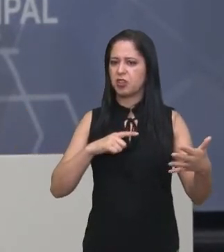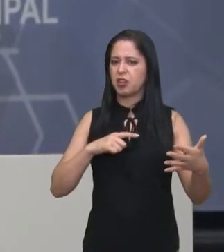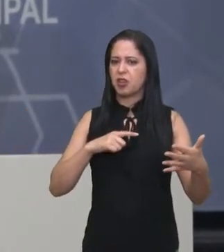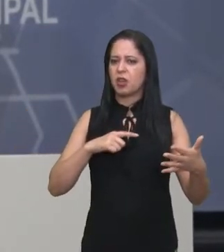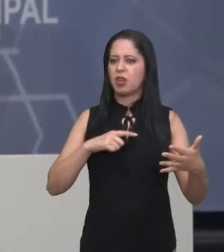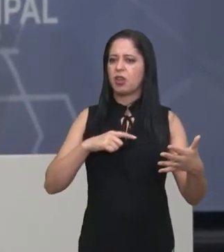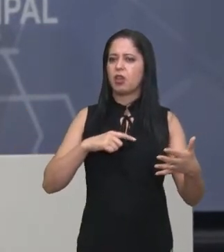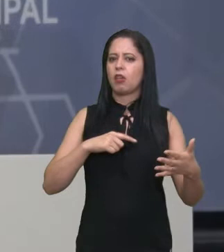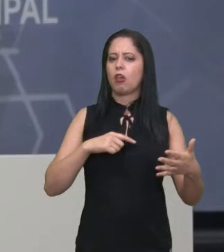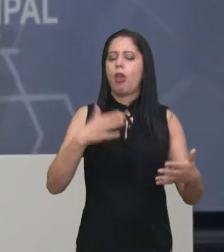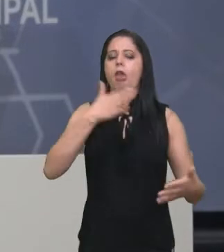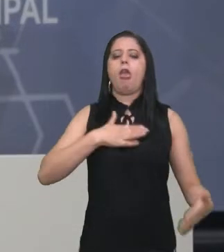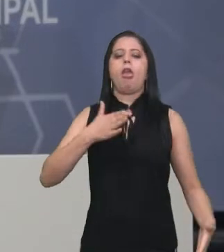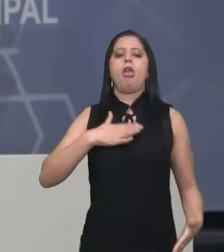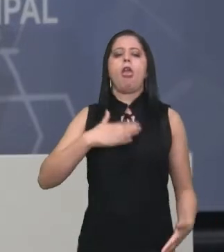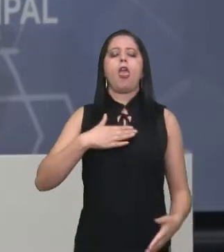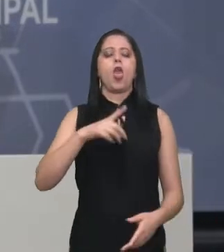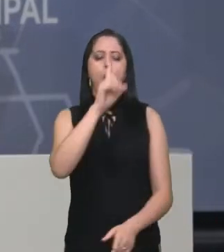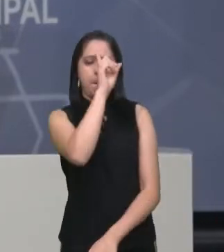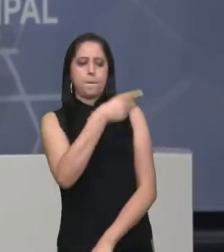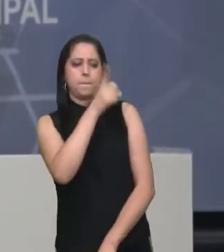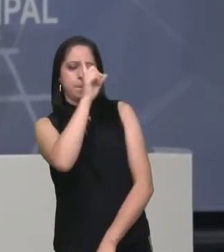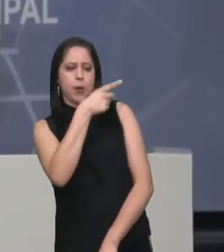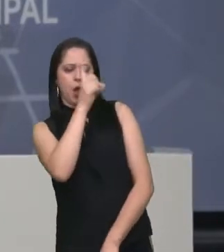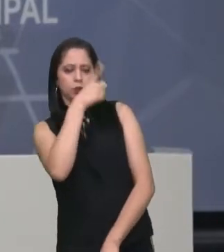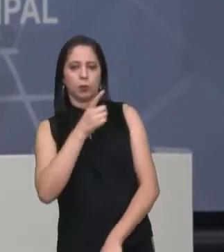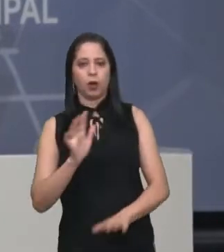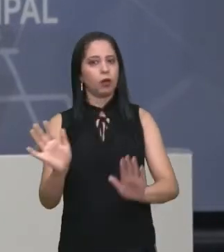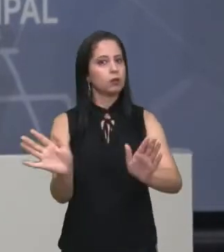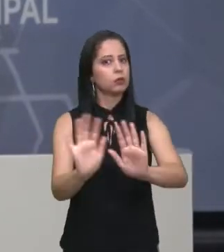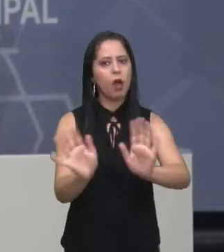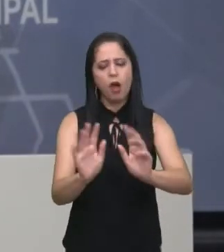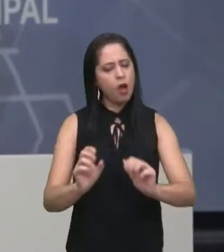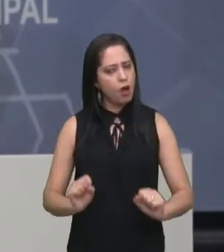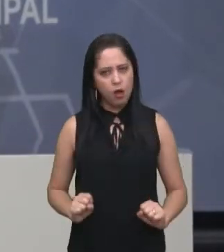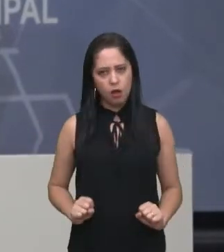dono da cidade. Ele não é o dono da cidade.